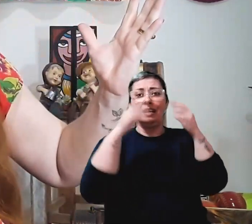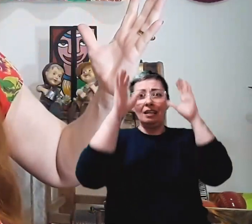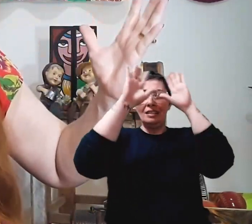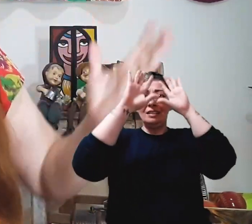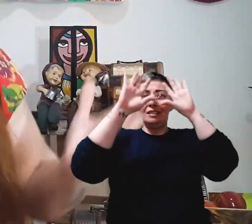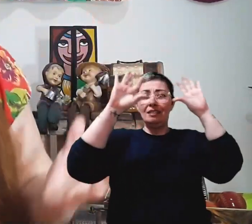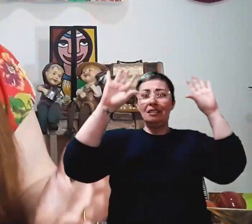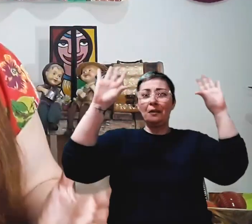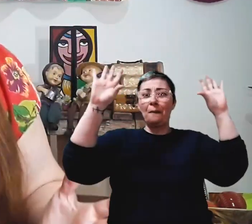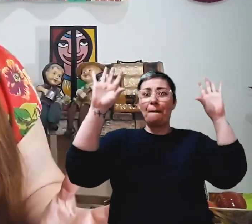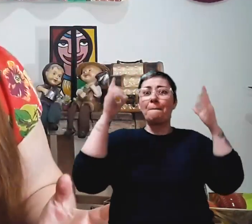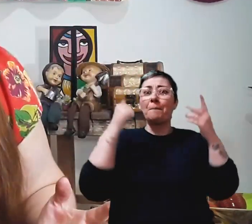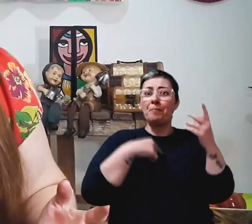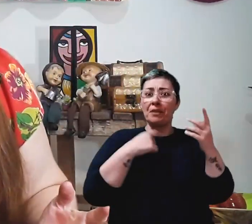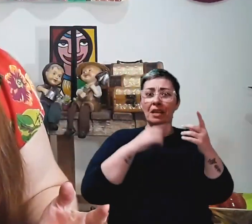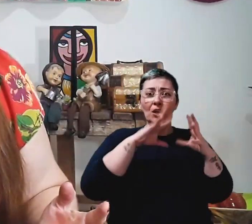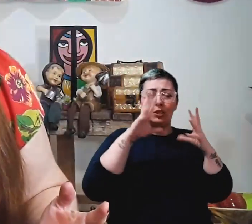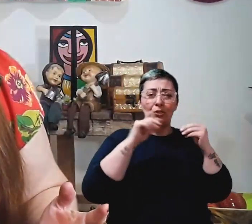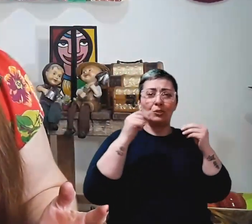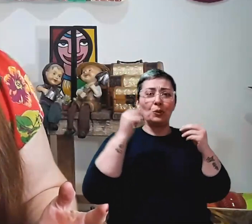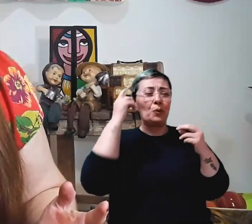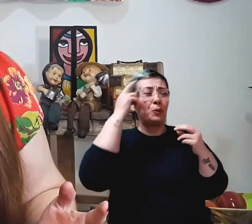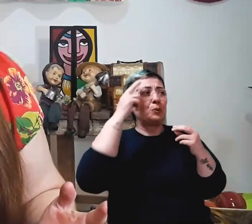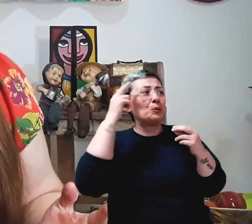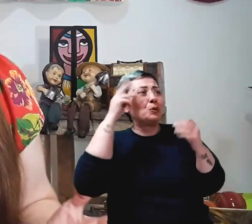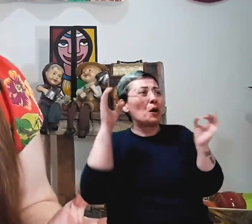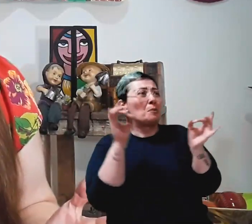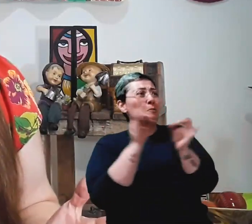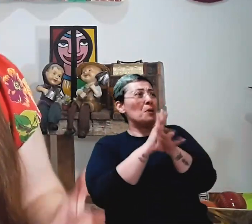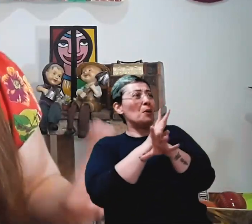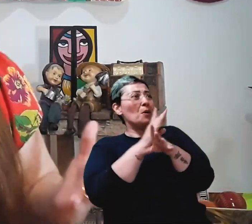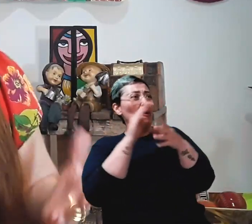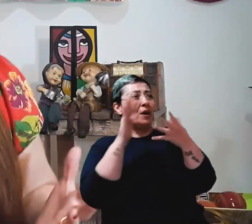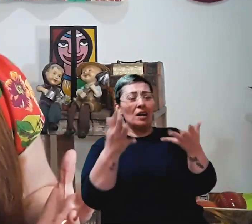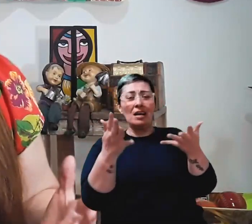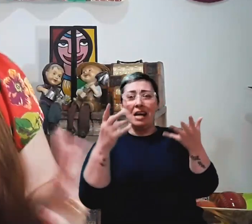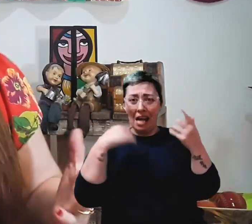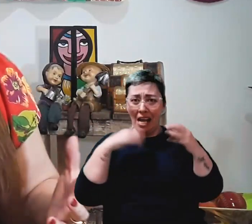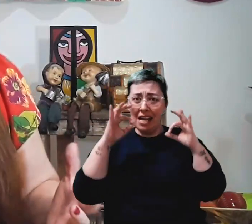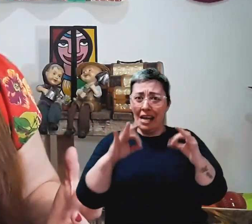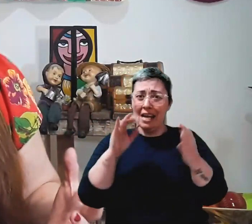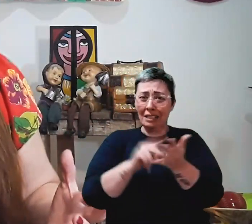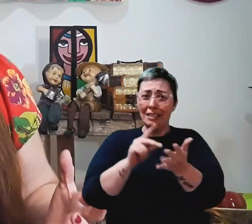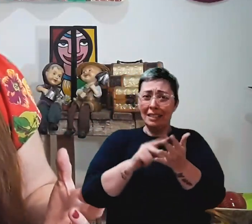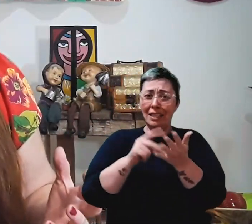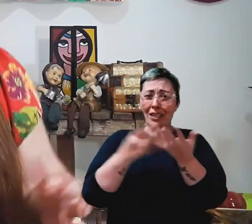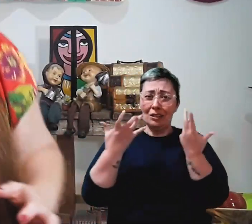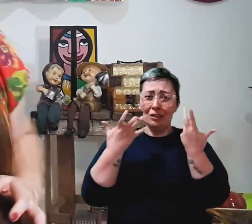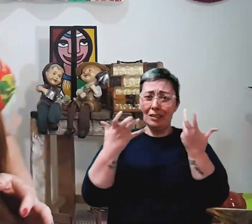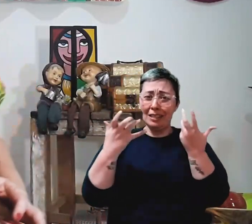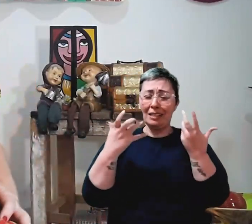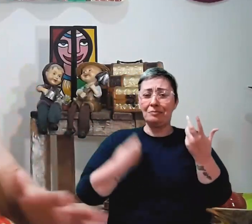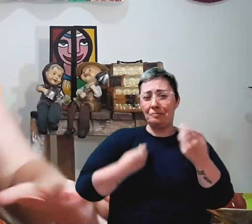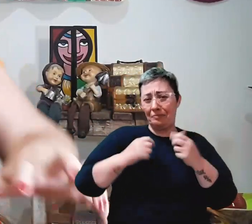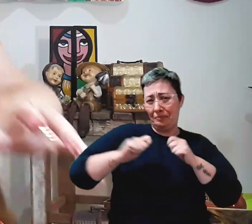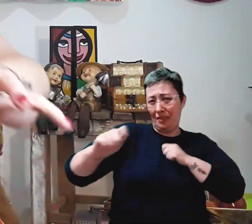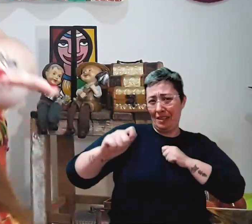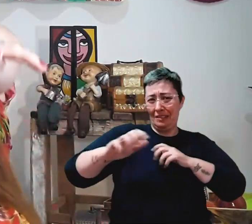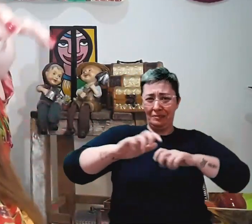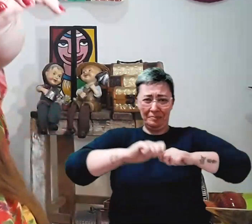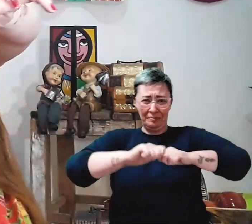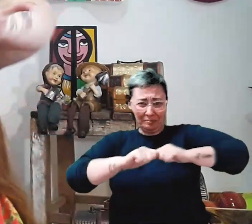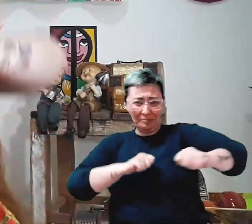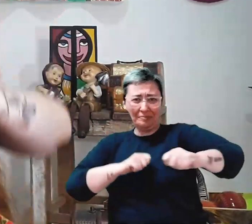céu e que realiza os sonhos das crianças. Mas é isso que eu quero ser! Estica daqui,